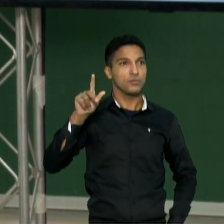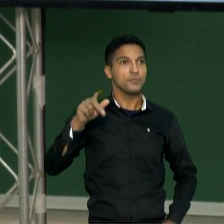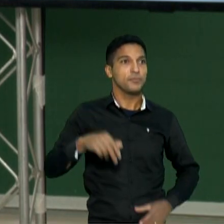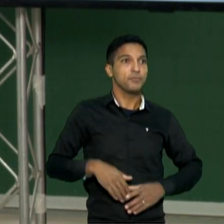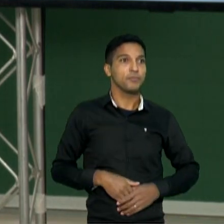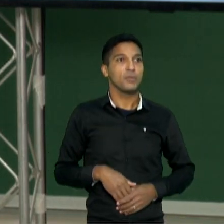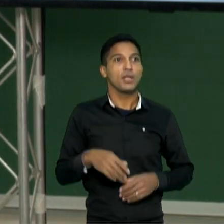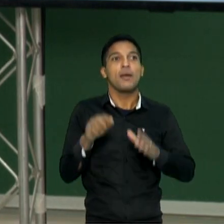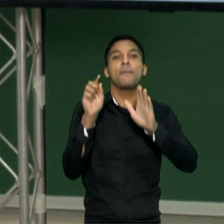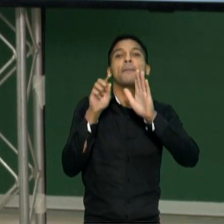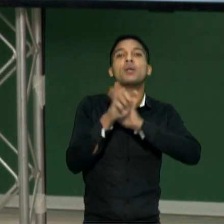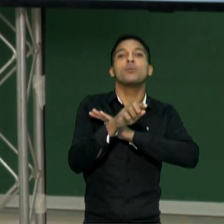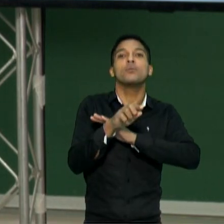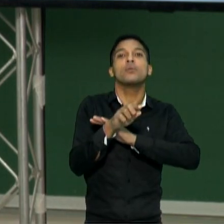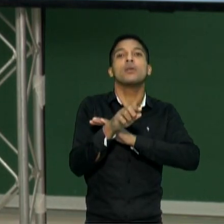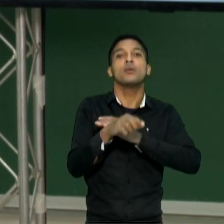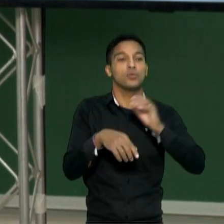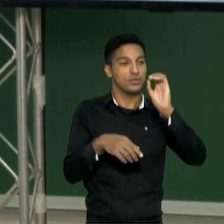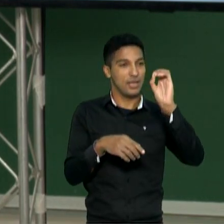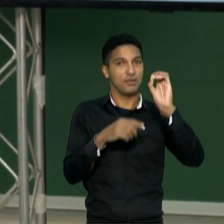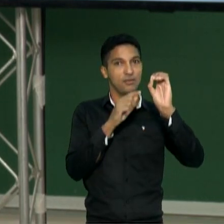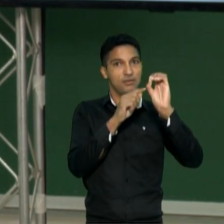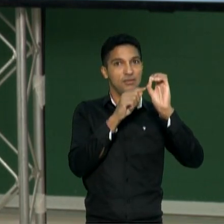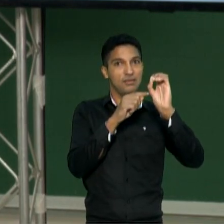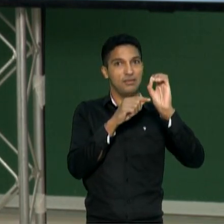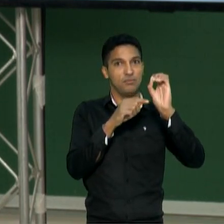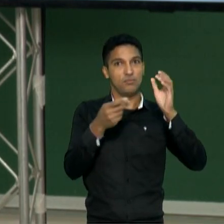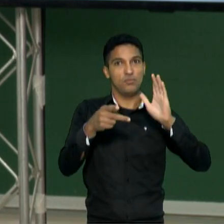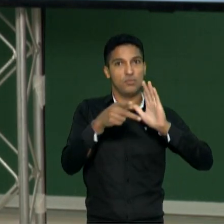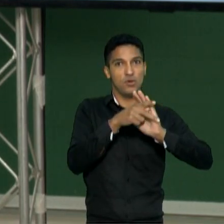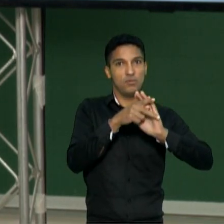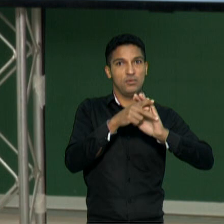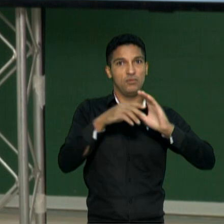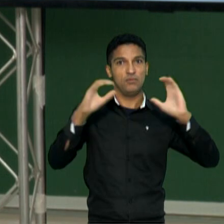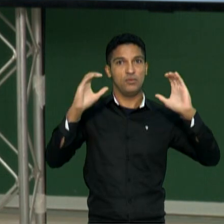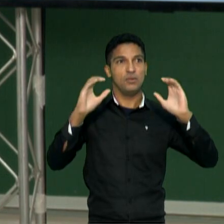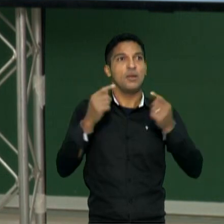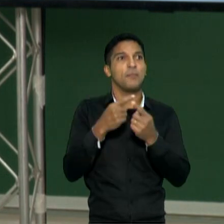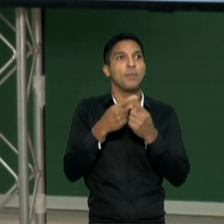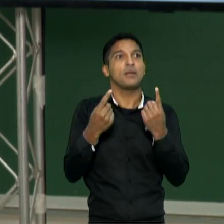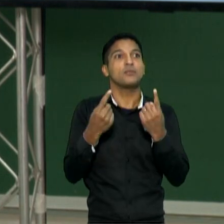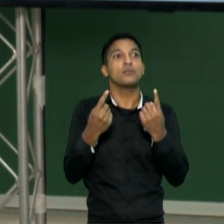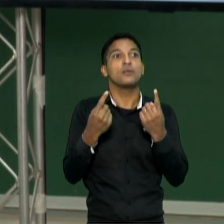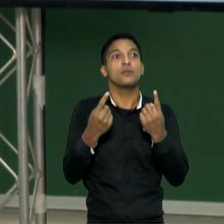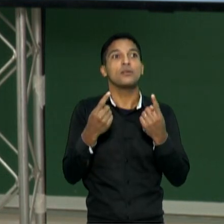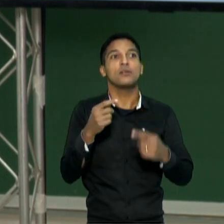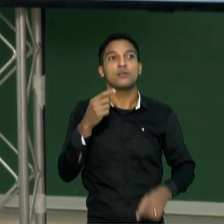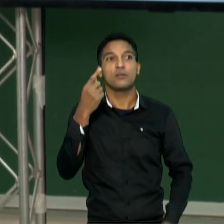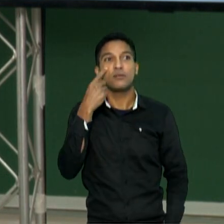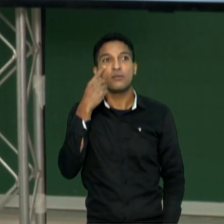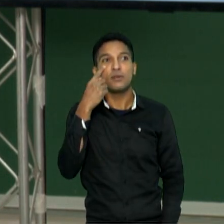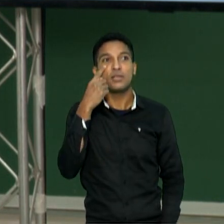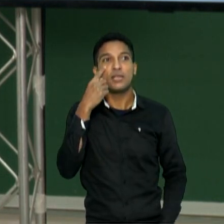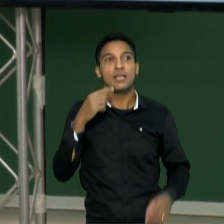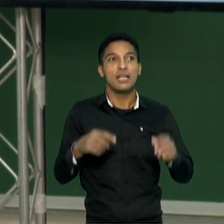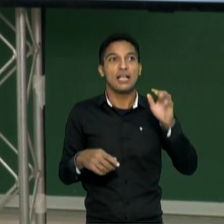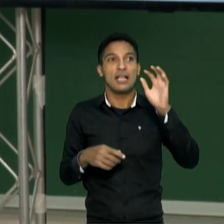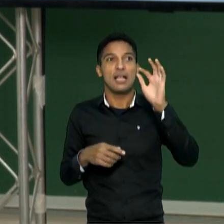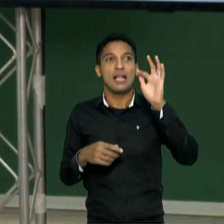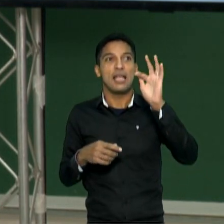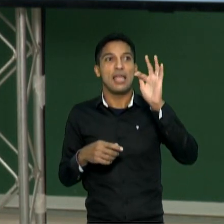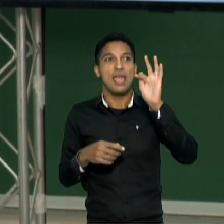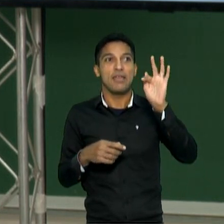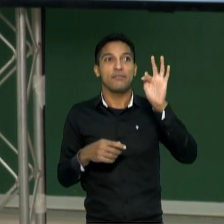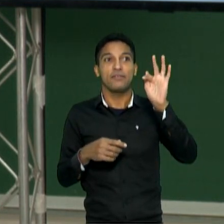aí sobre o zero dessa função. Mas aqui eu quero que no item A você calcule o f de 5. Lembrando que a função afim, que está aqui, é f de x igual